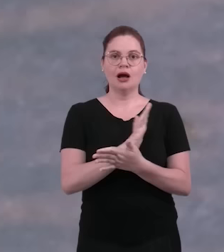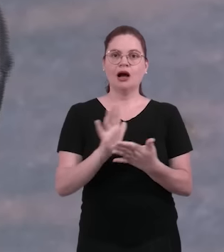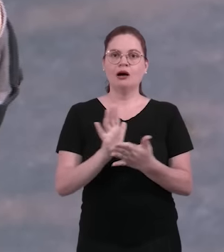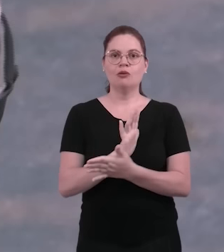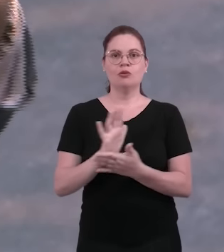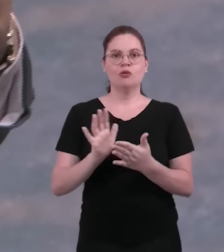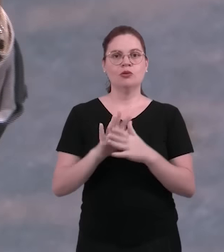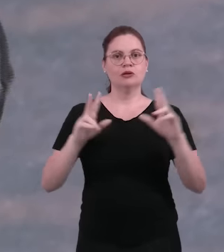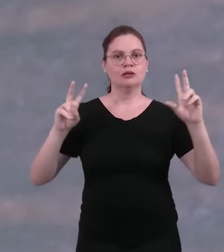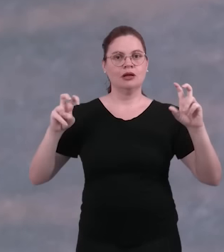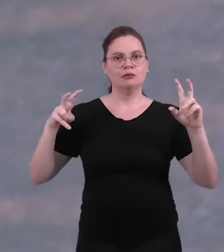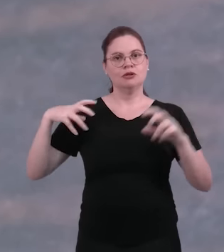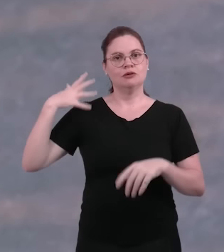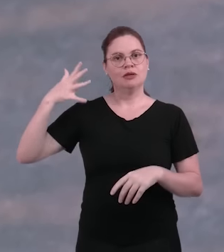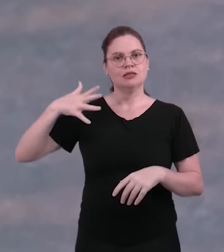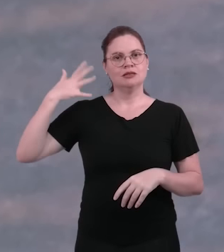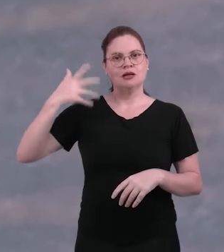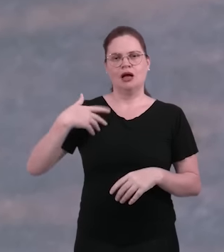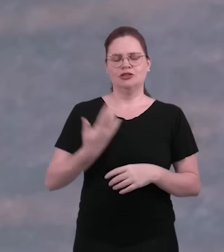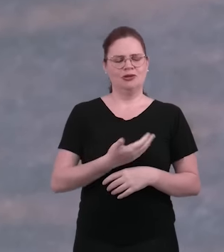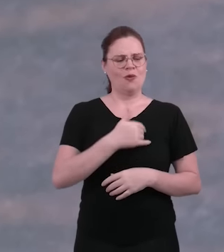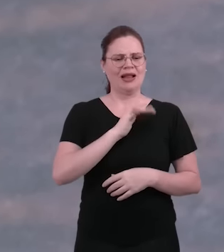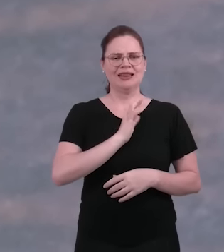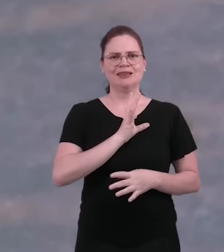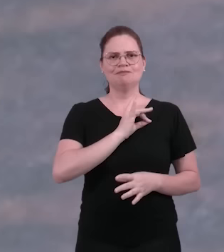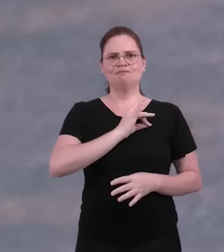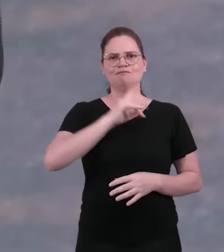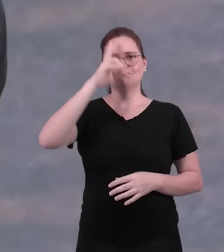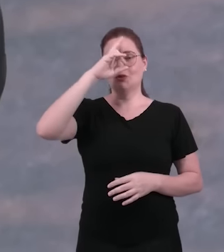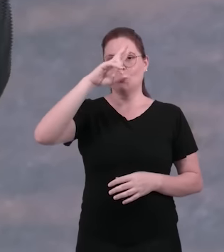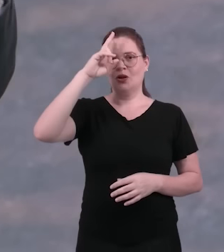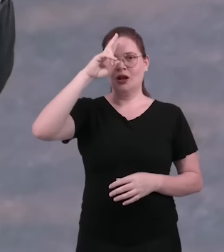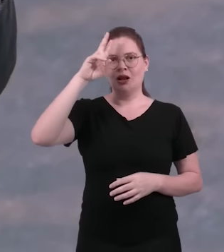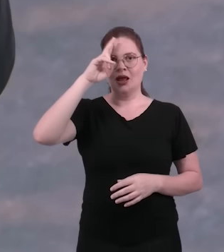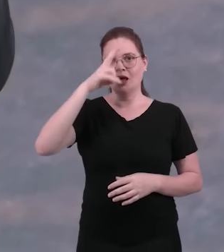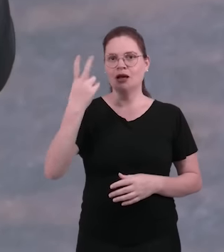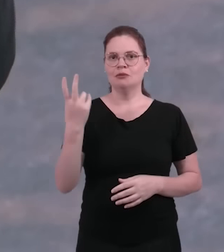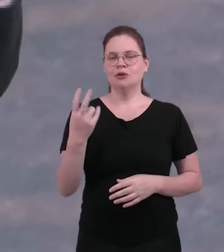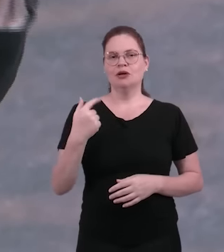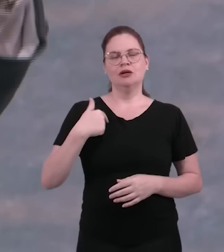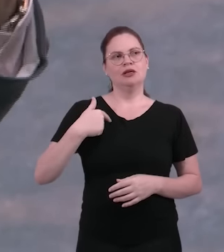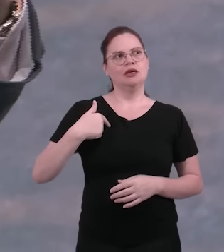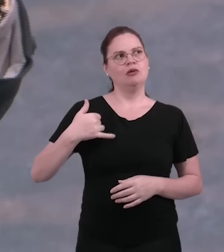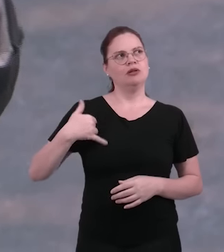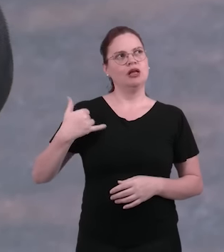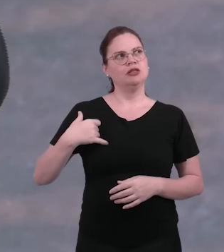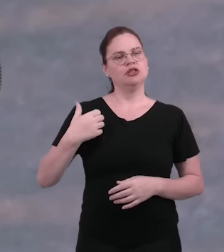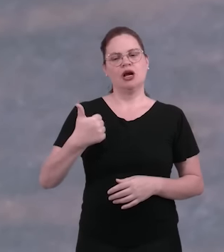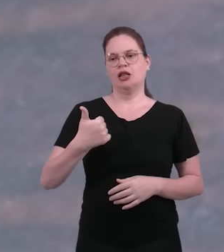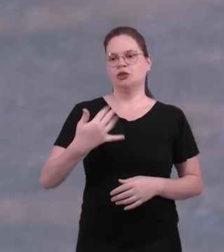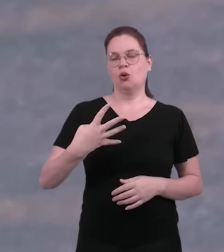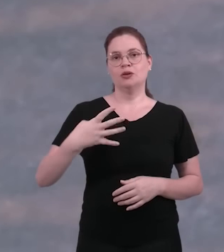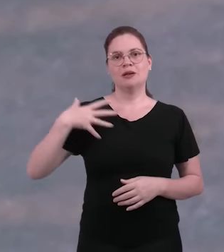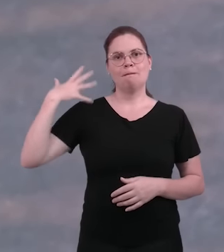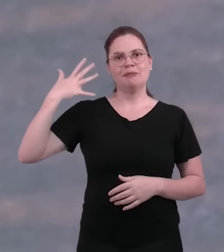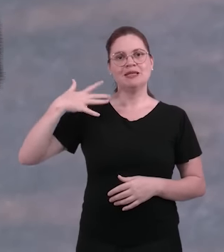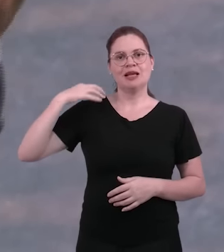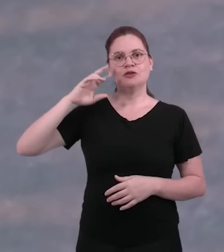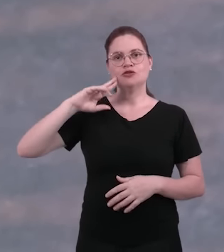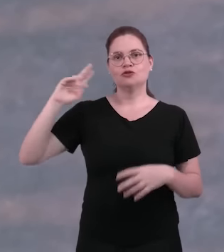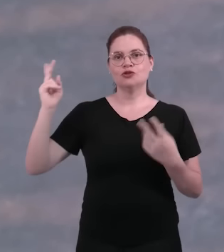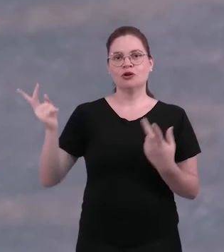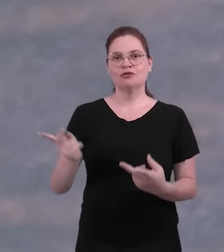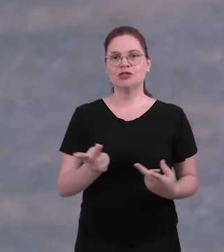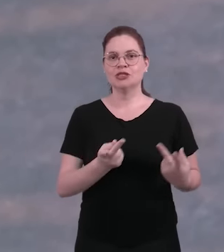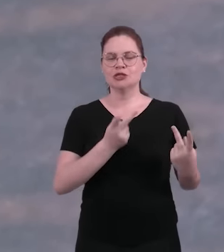longo dos anos, né? Eu lembro de uma mensagem quando eu tinha 14 anos de idade que o Senhor visitou meu coração. Eu nunca mais